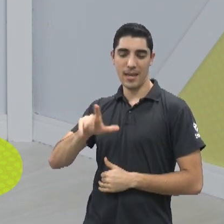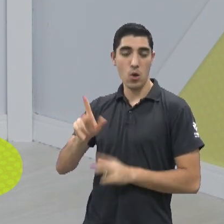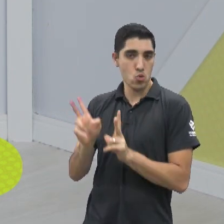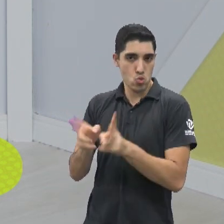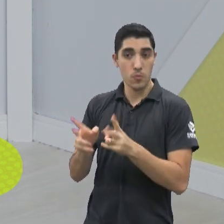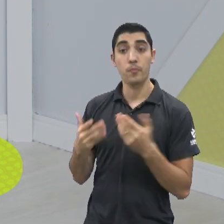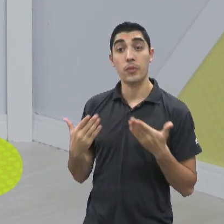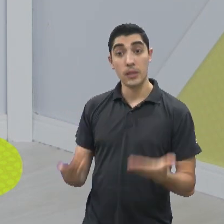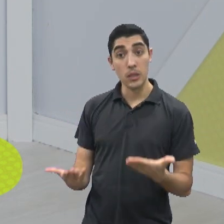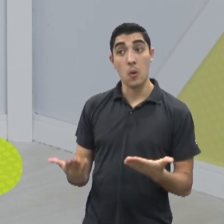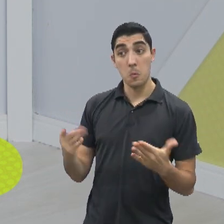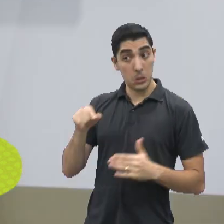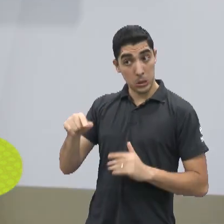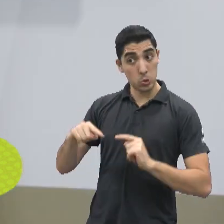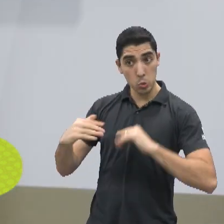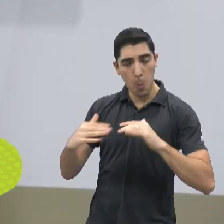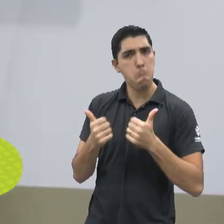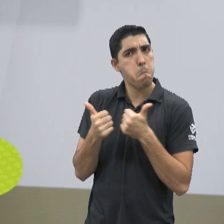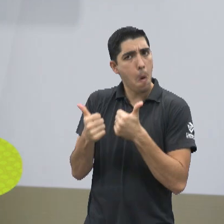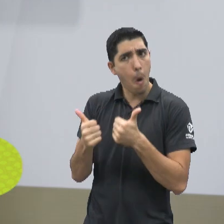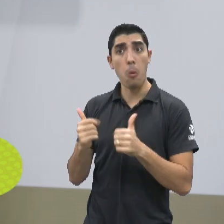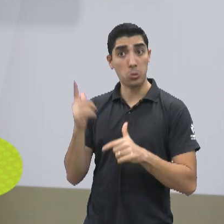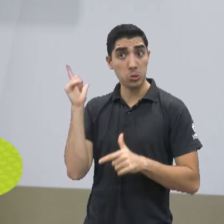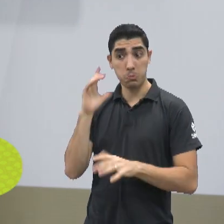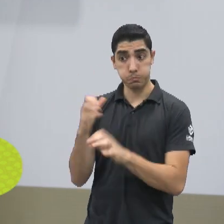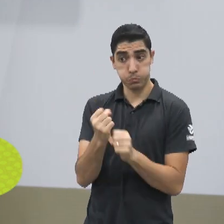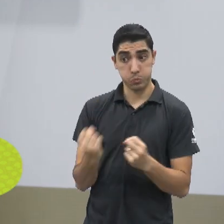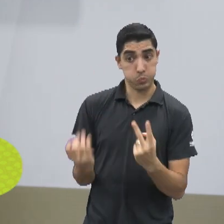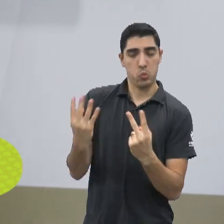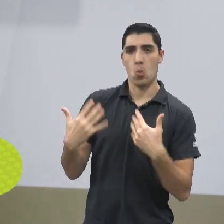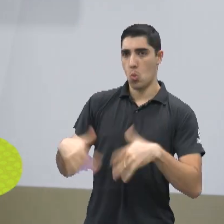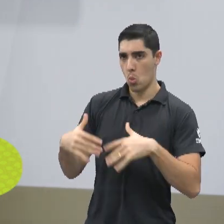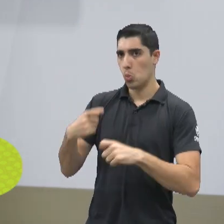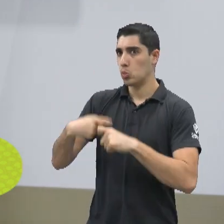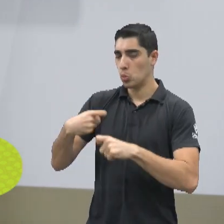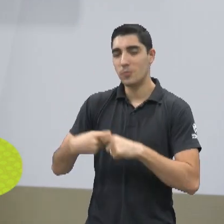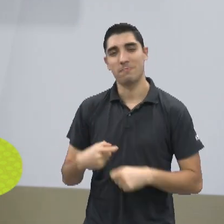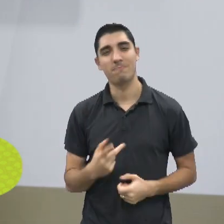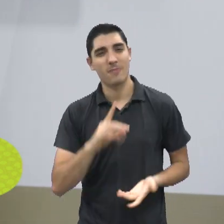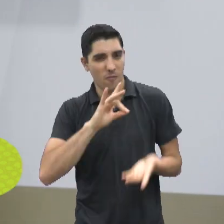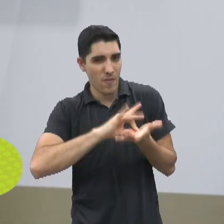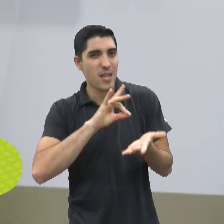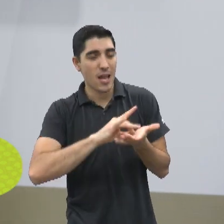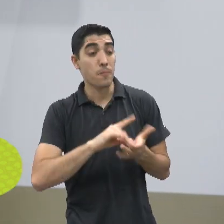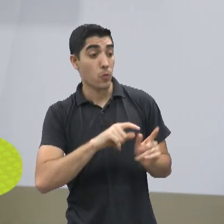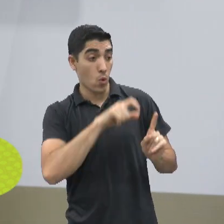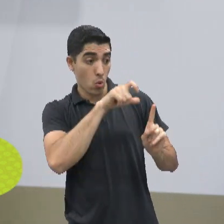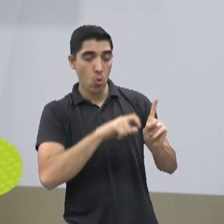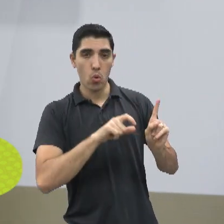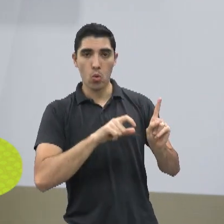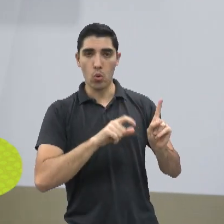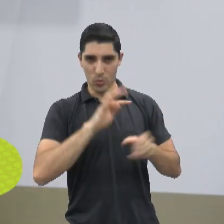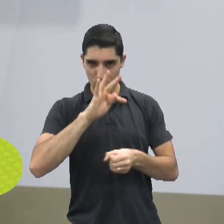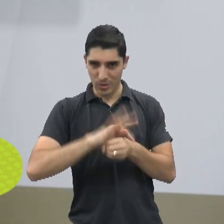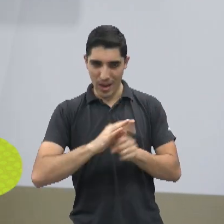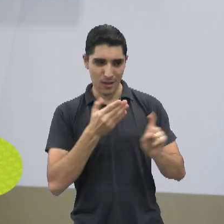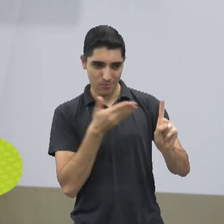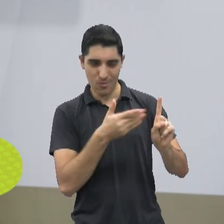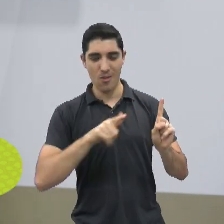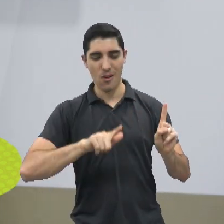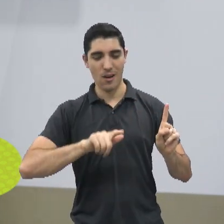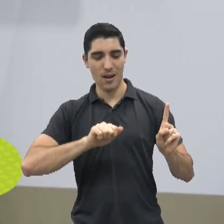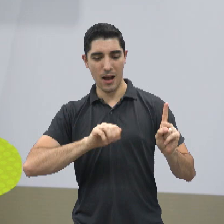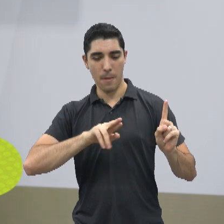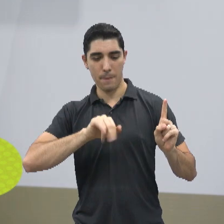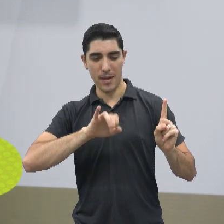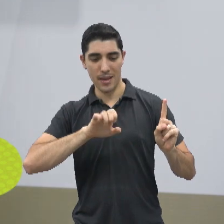promete a partida de volta. Com certeza, o Gabriel Oliveira, o Pichu, é um dos destaques deste ano, não somente